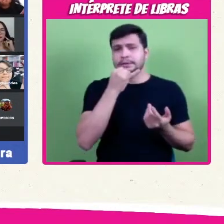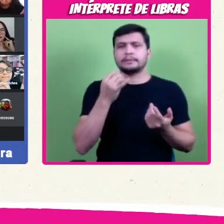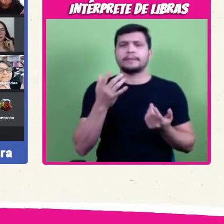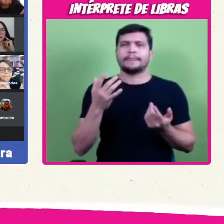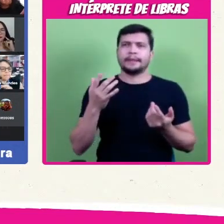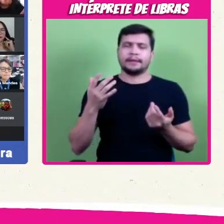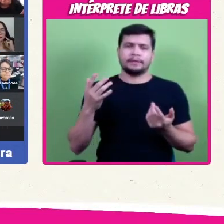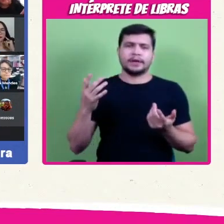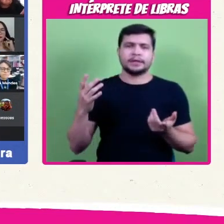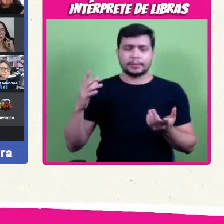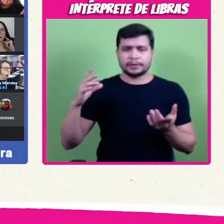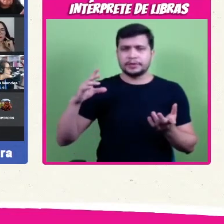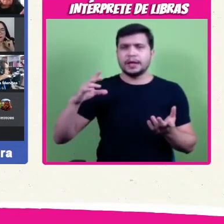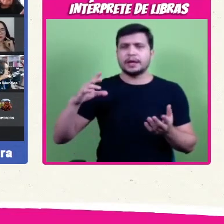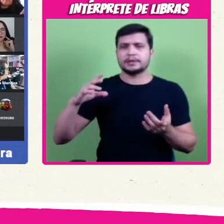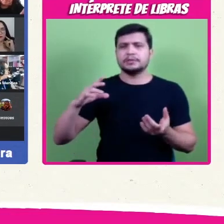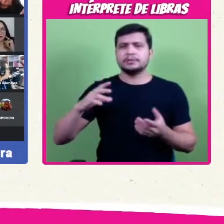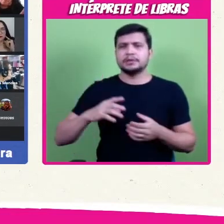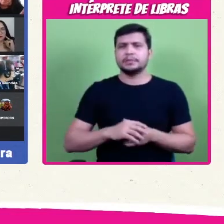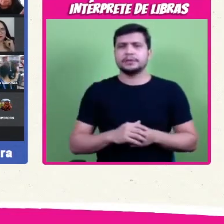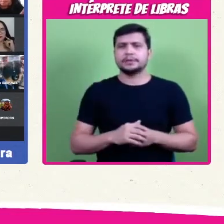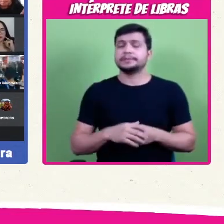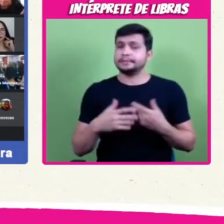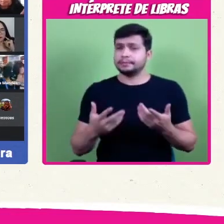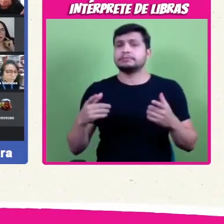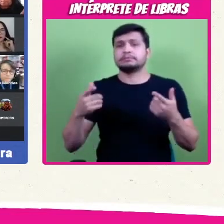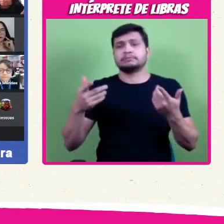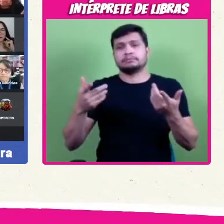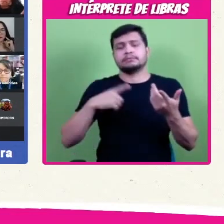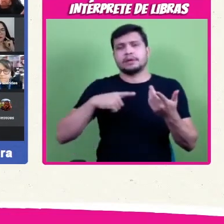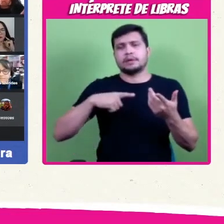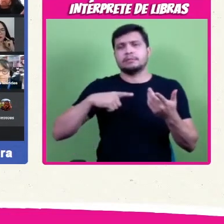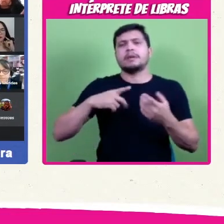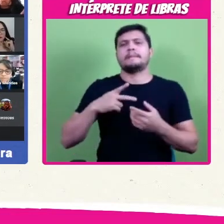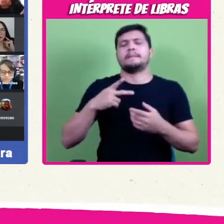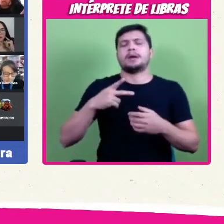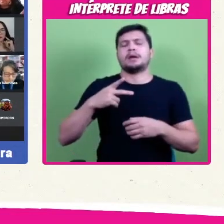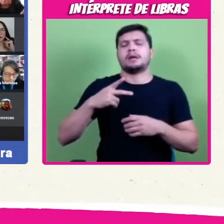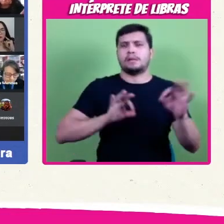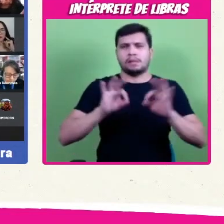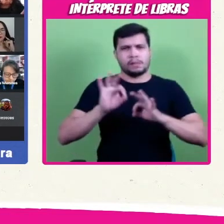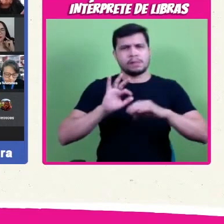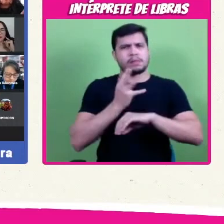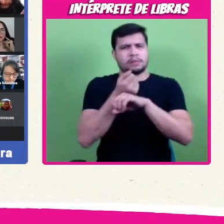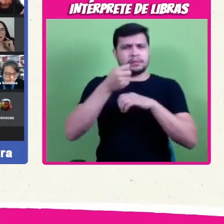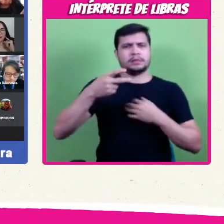Destacamos também o acompanhamento de todas as equipes envolvidas na realização da mostra, principalmente das pessoas envolvidas